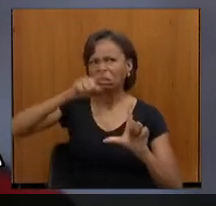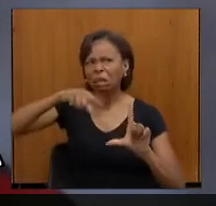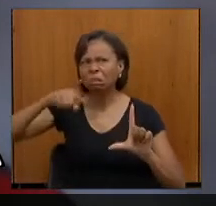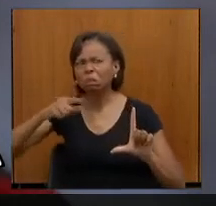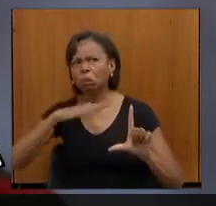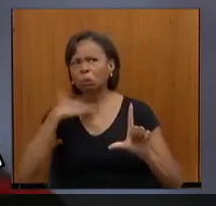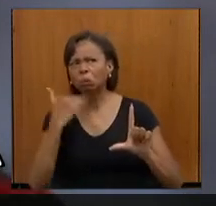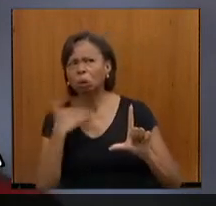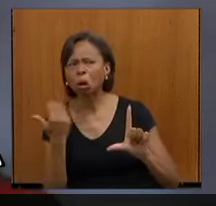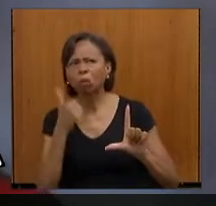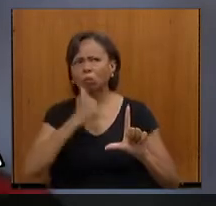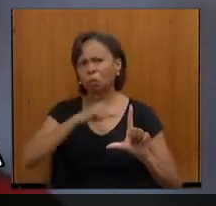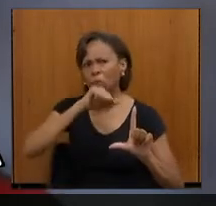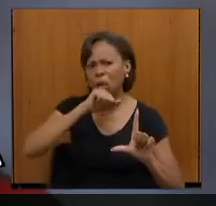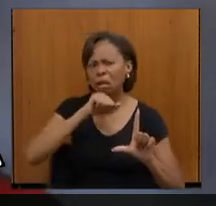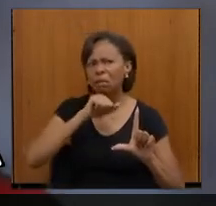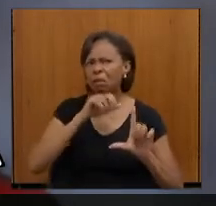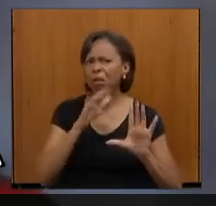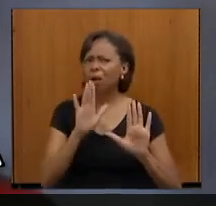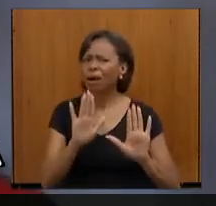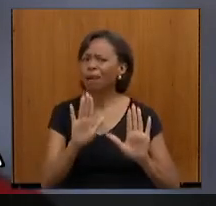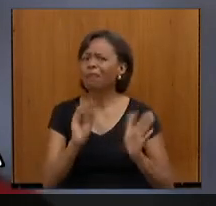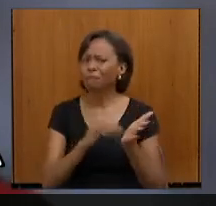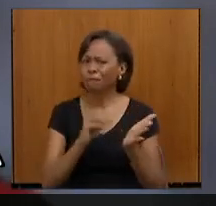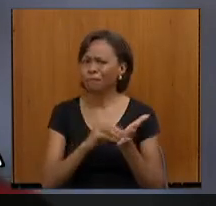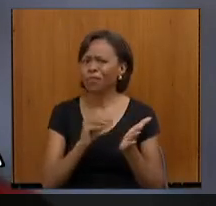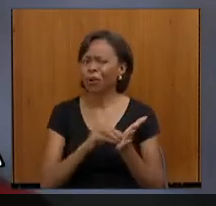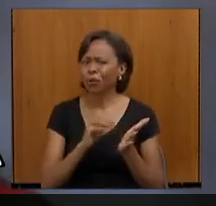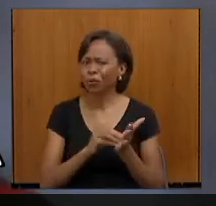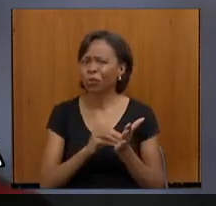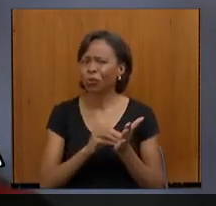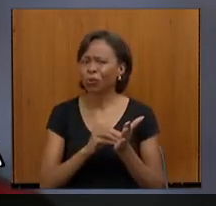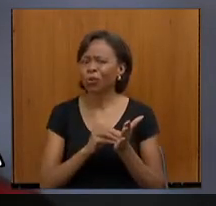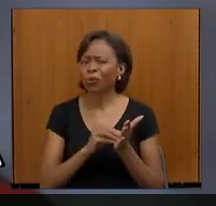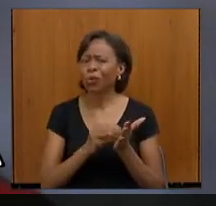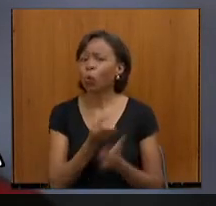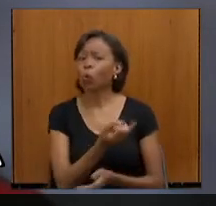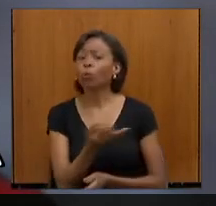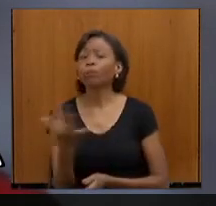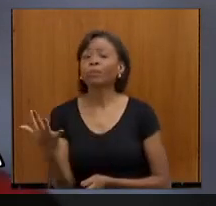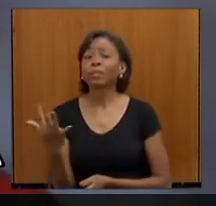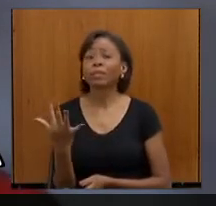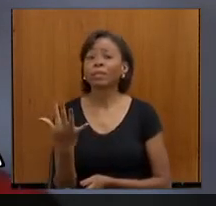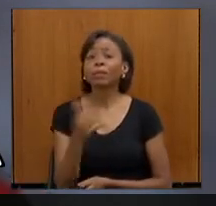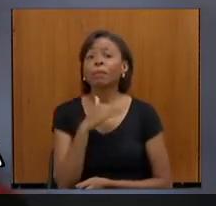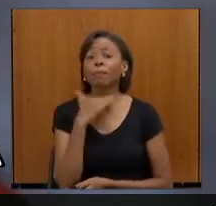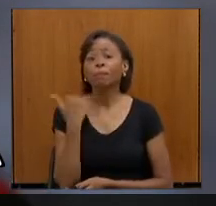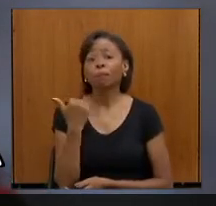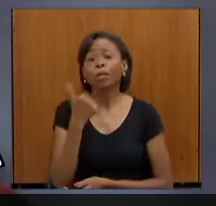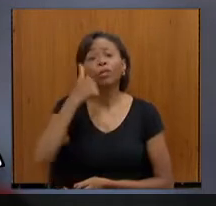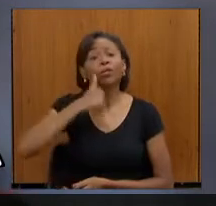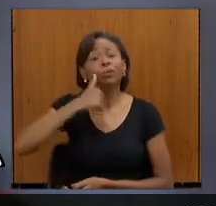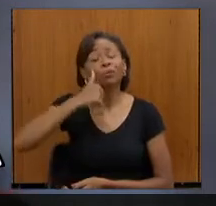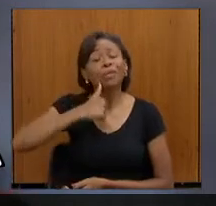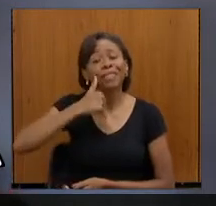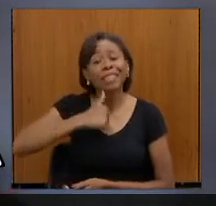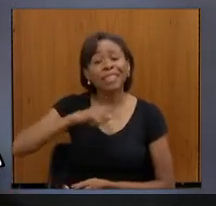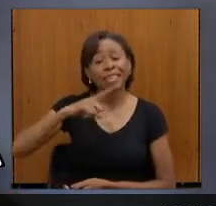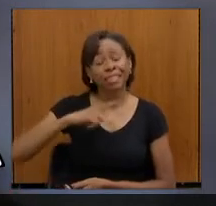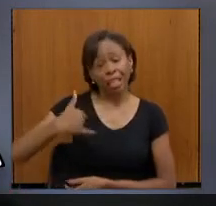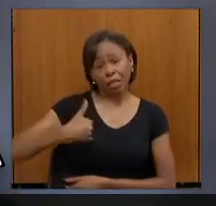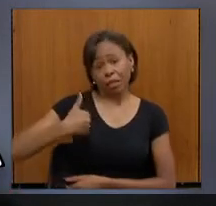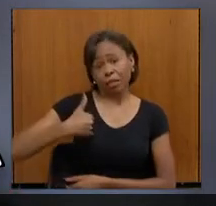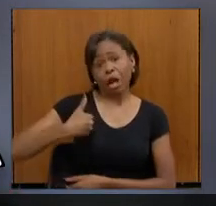sem revisar os óbitos em mulheres de idade fértil. Porque muitas vezes essa